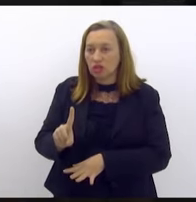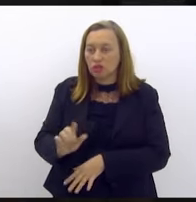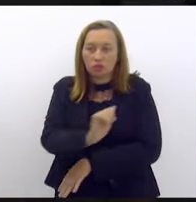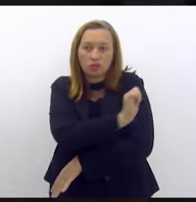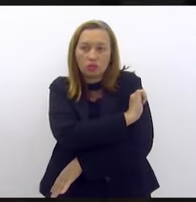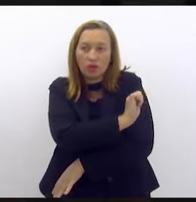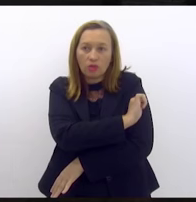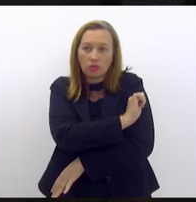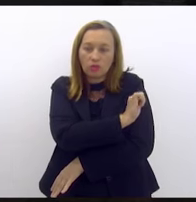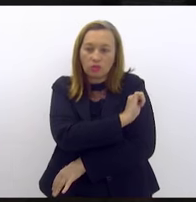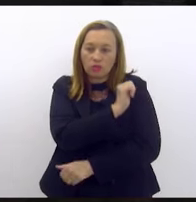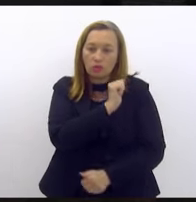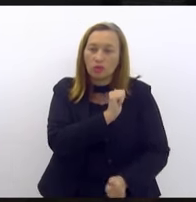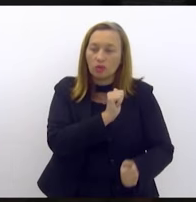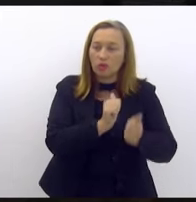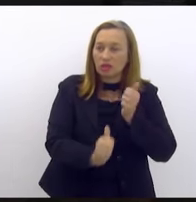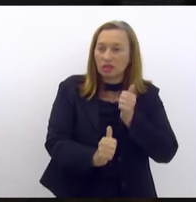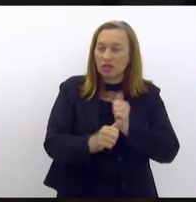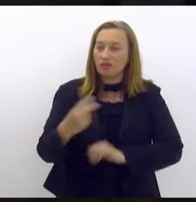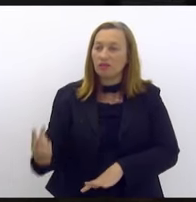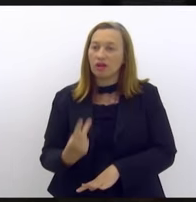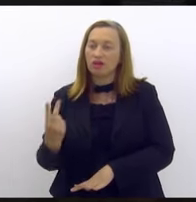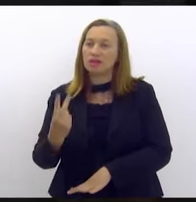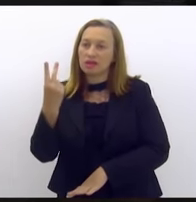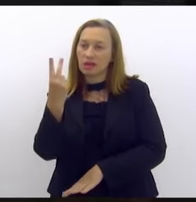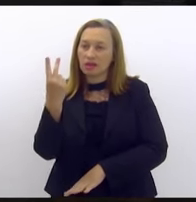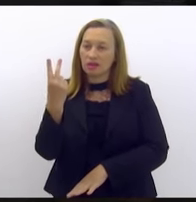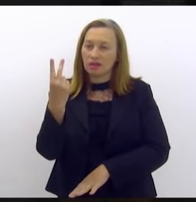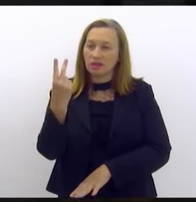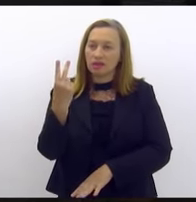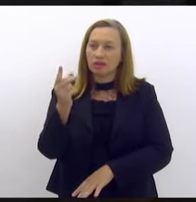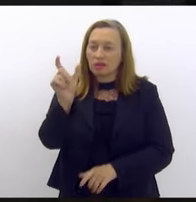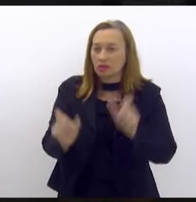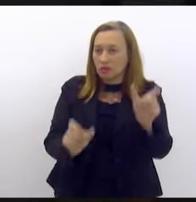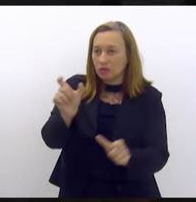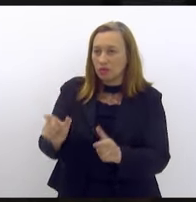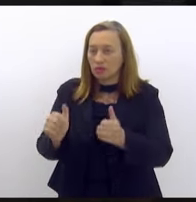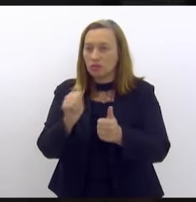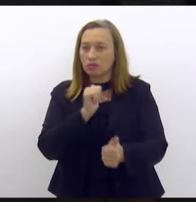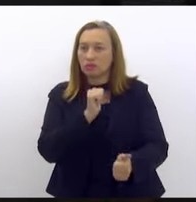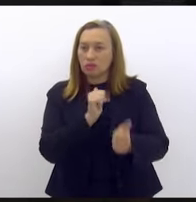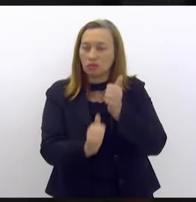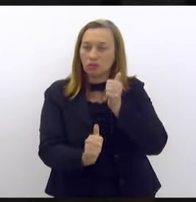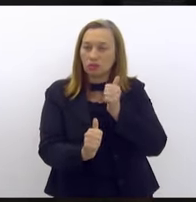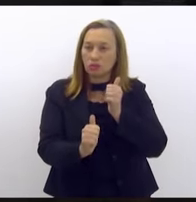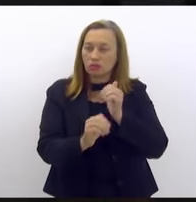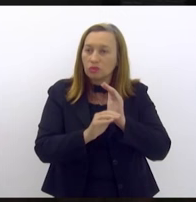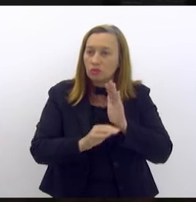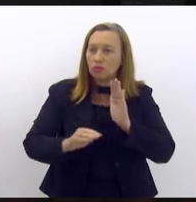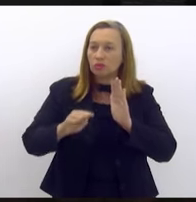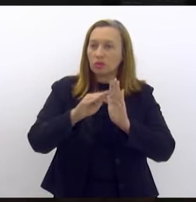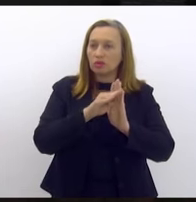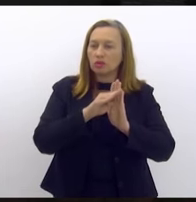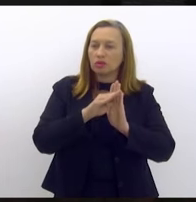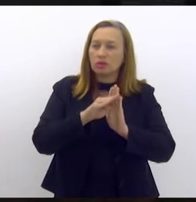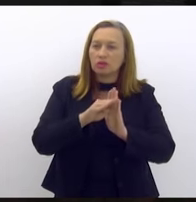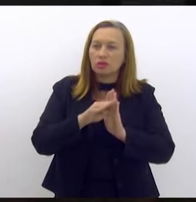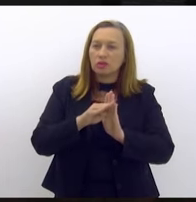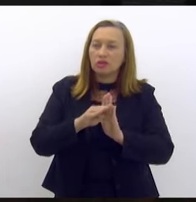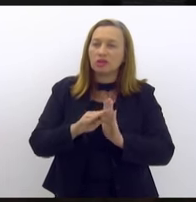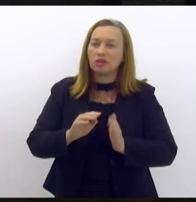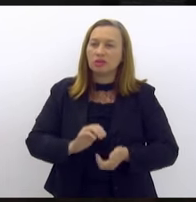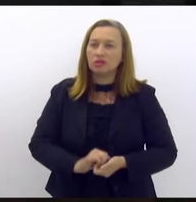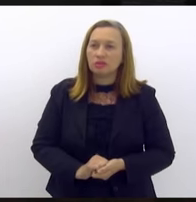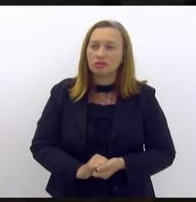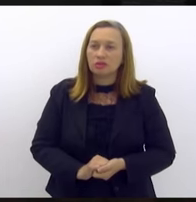estudante atleta, visando valorizar e beneficiar atletas de alto rendimento que estejam regularmente